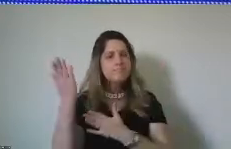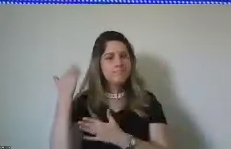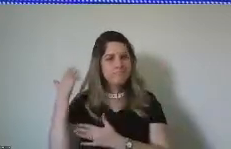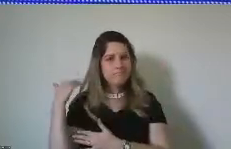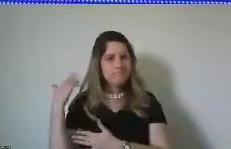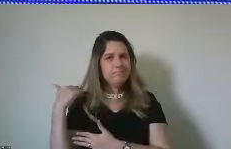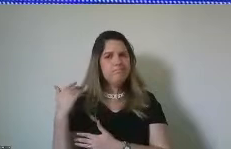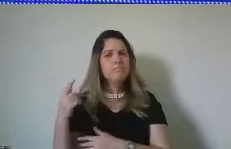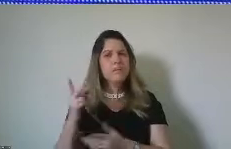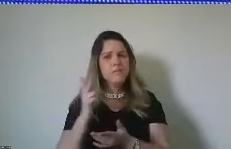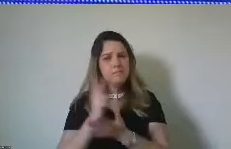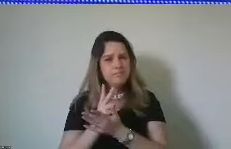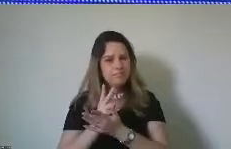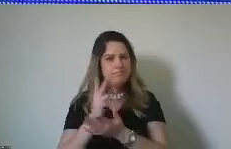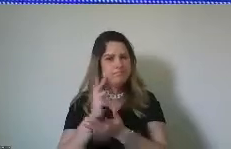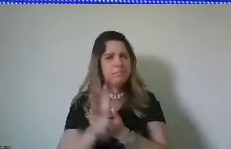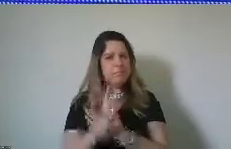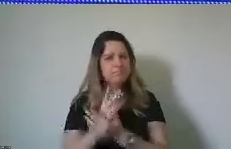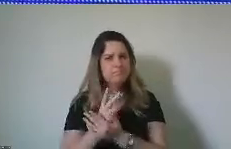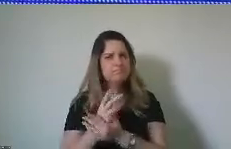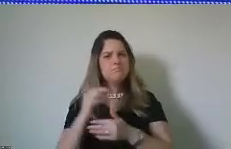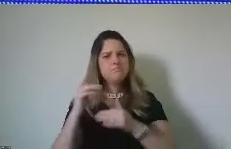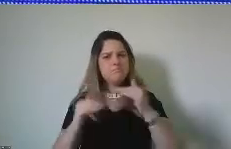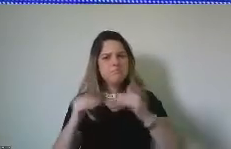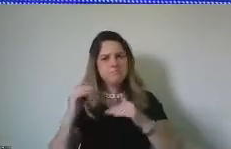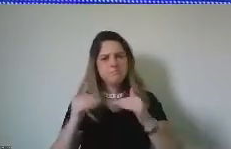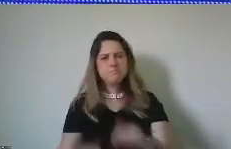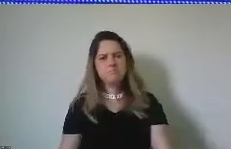manter a prática de dividendos